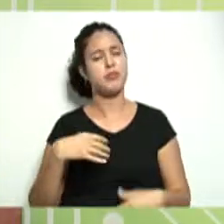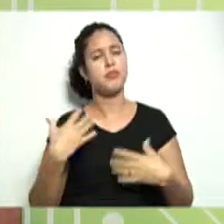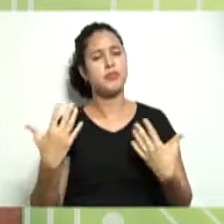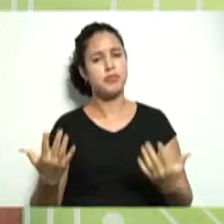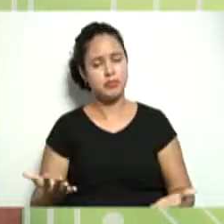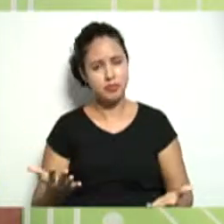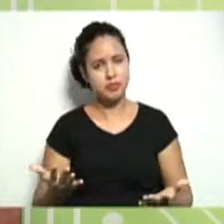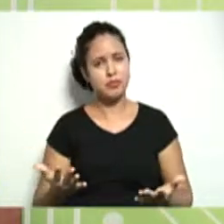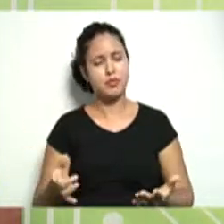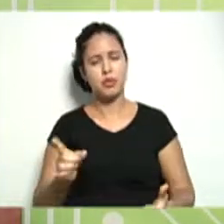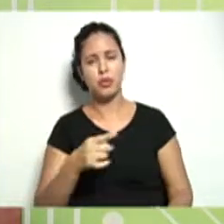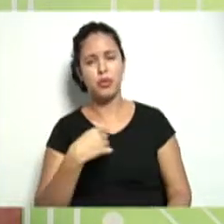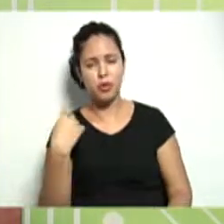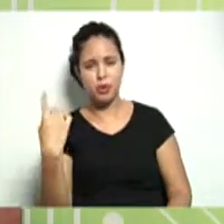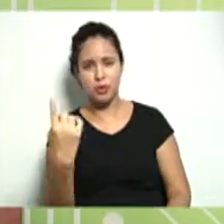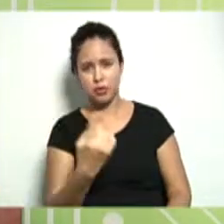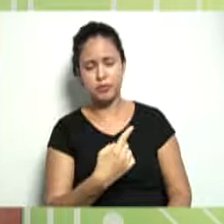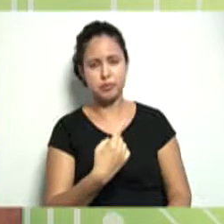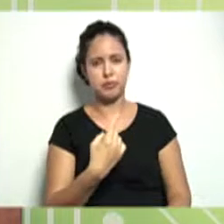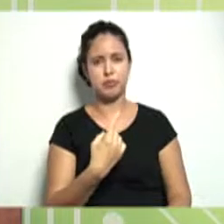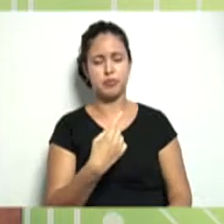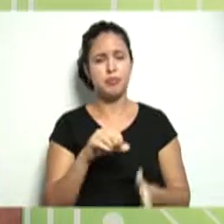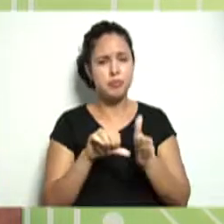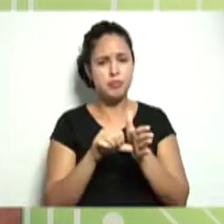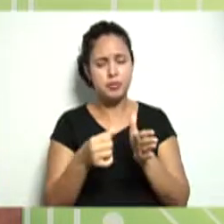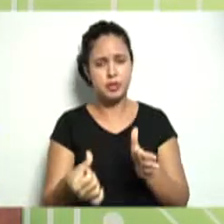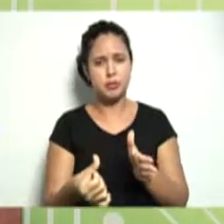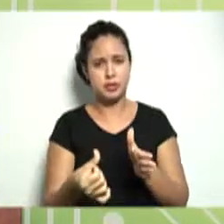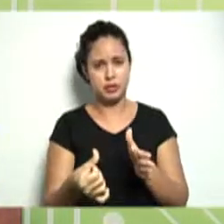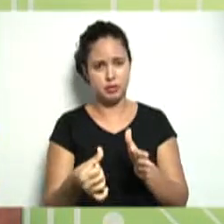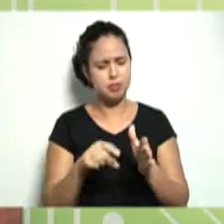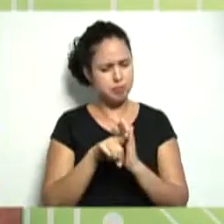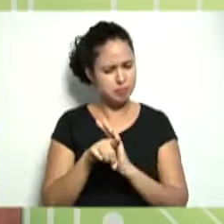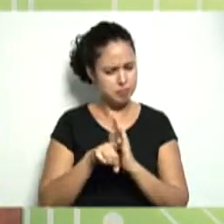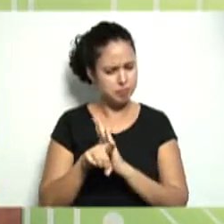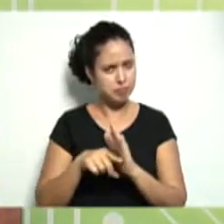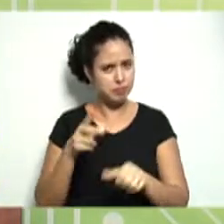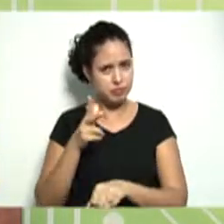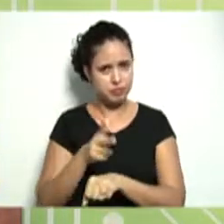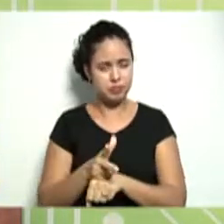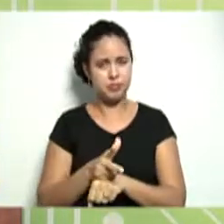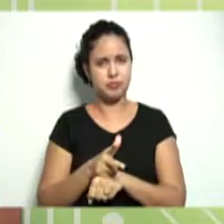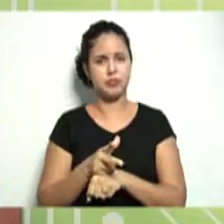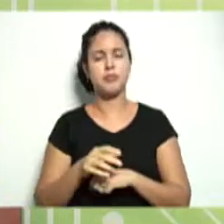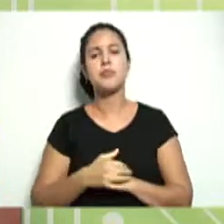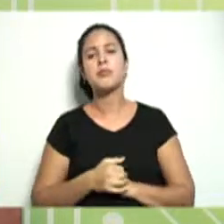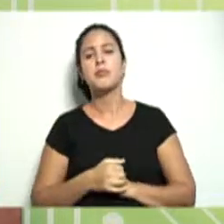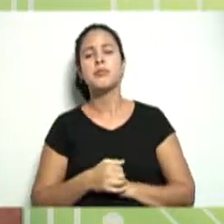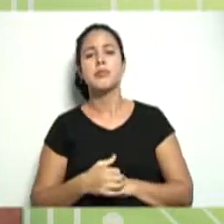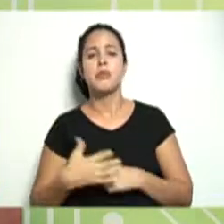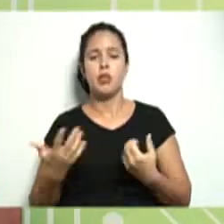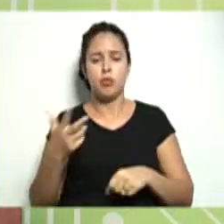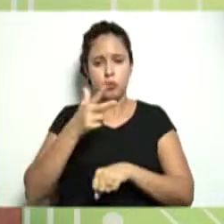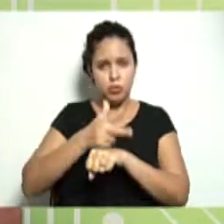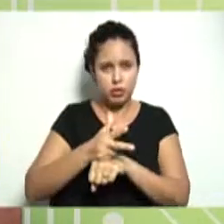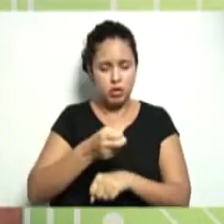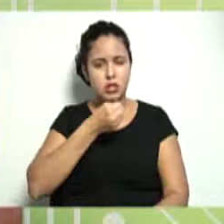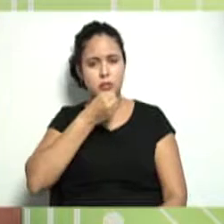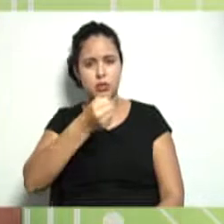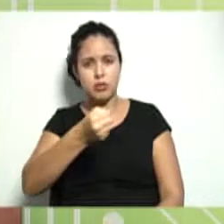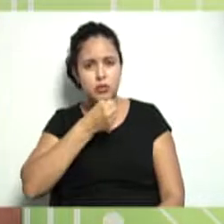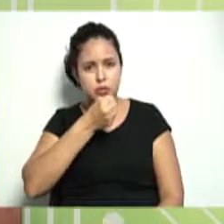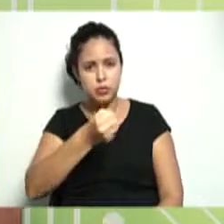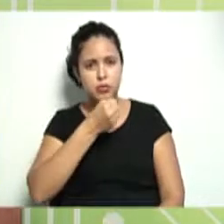então, vamos fazer, primeiramente, uma breve análise do vídeo. O vídeo está entrevistando